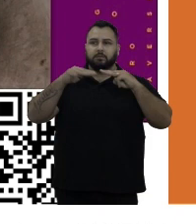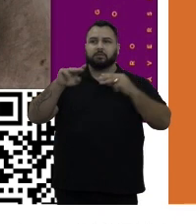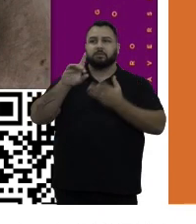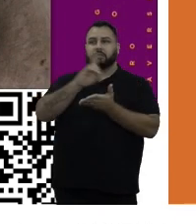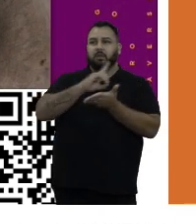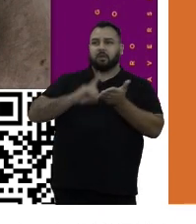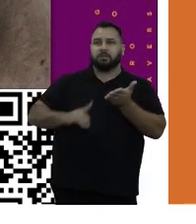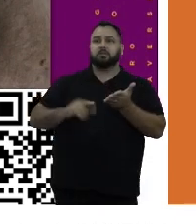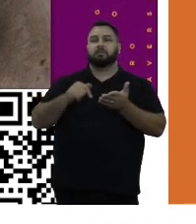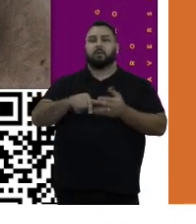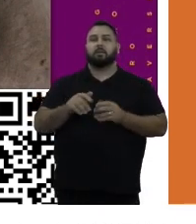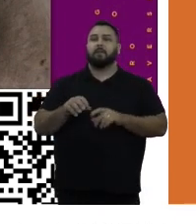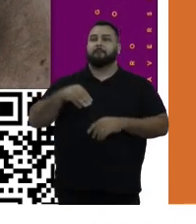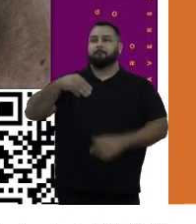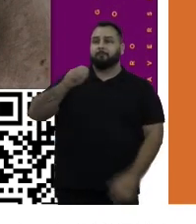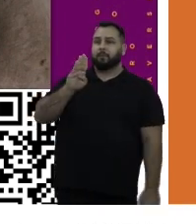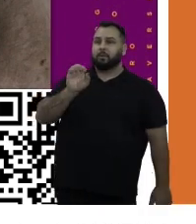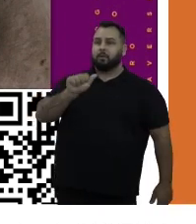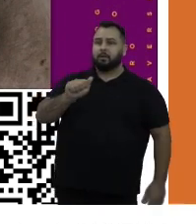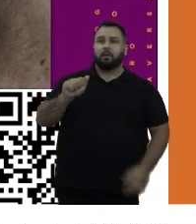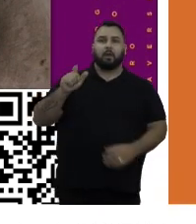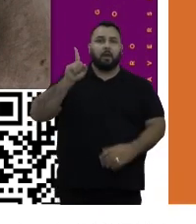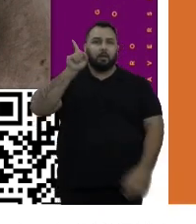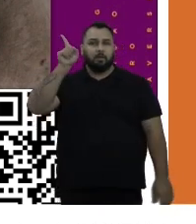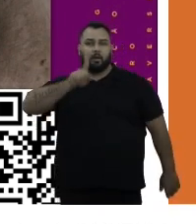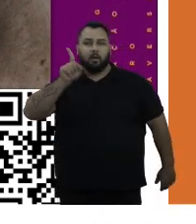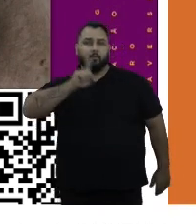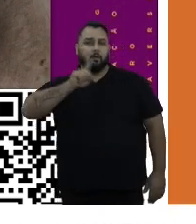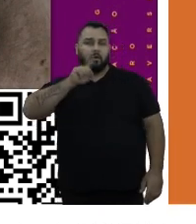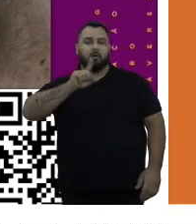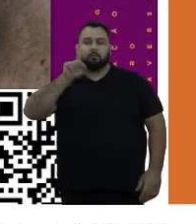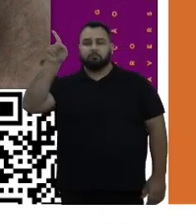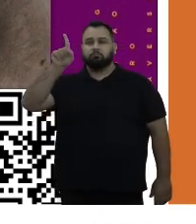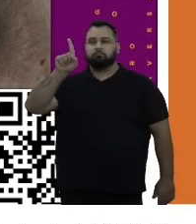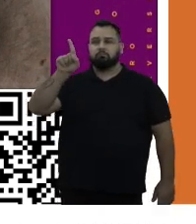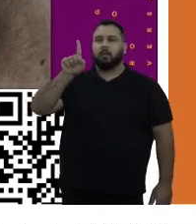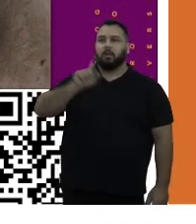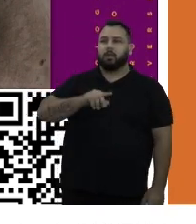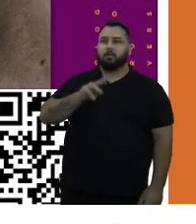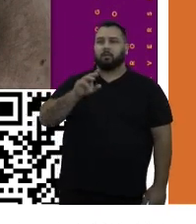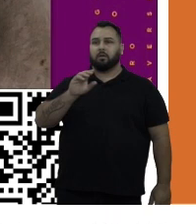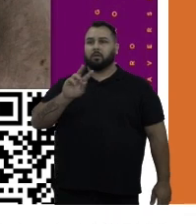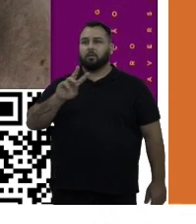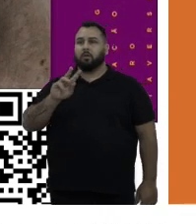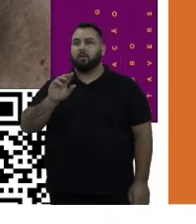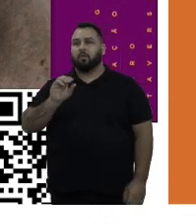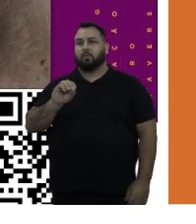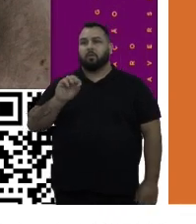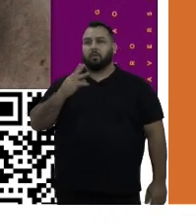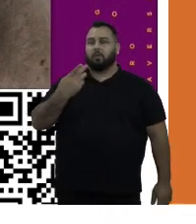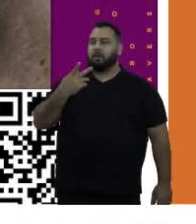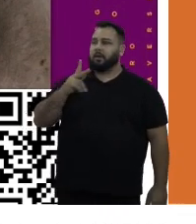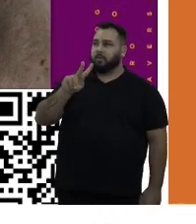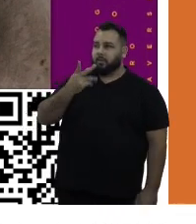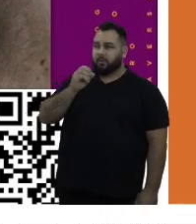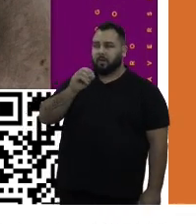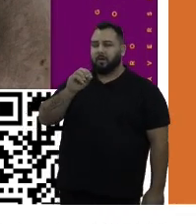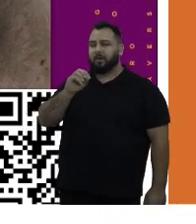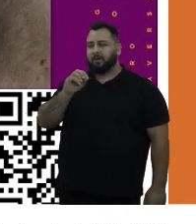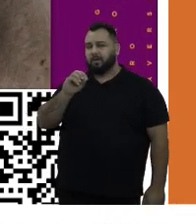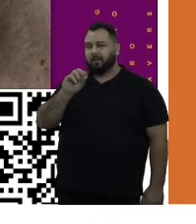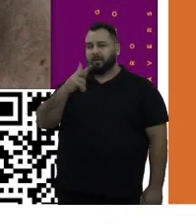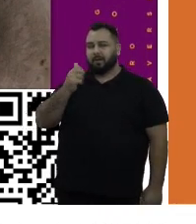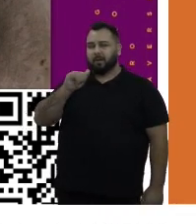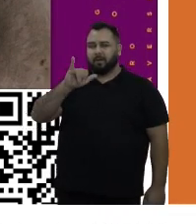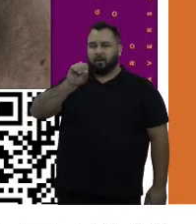onde eu fui fazer um MBA em inovação de projetos, lá em Ohio. Sou TEDx Speaker.